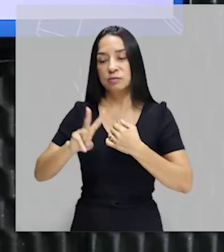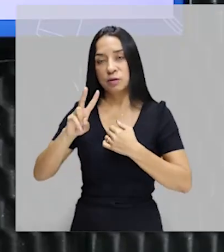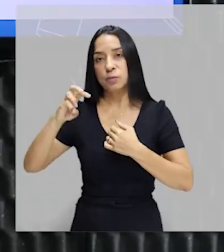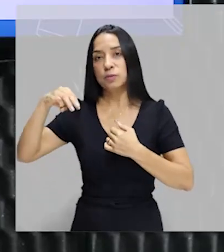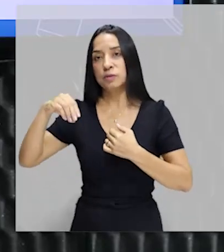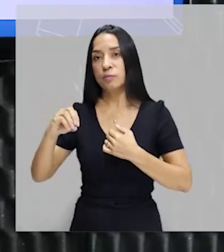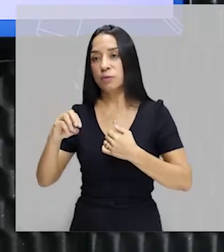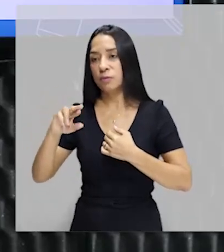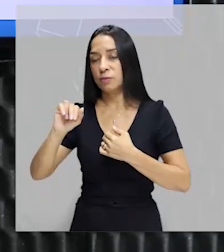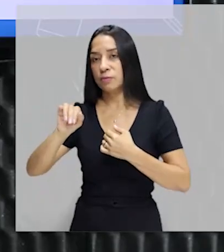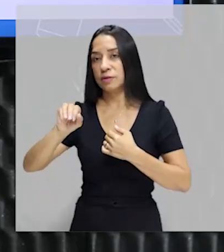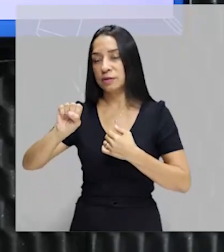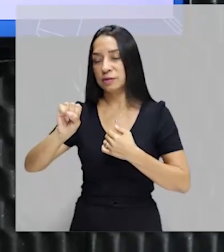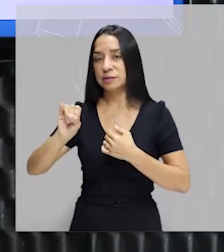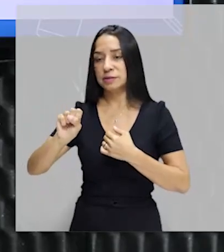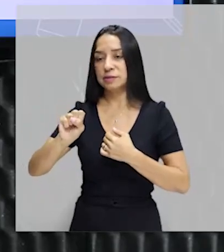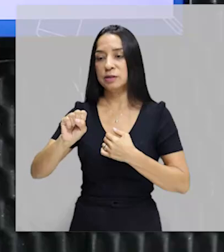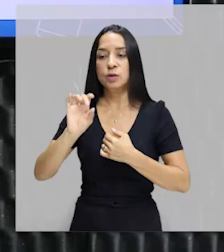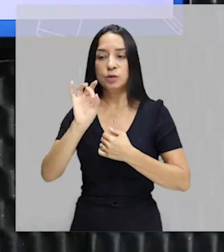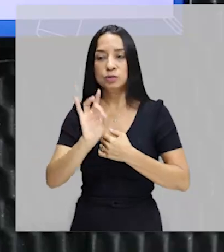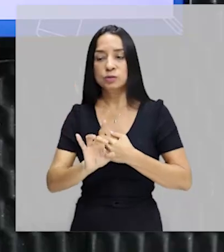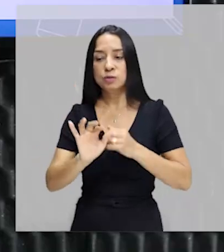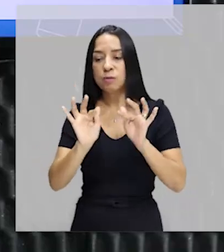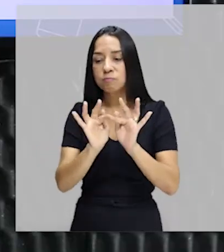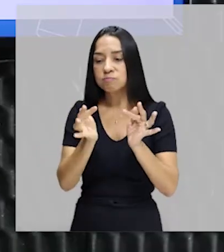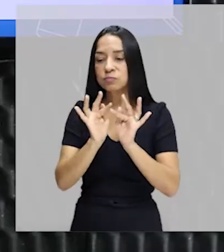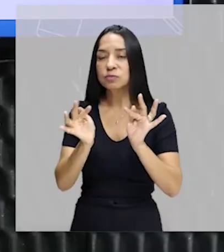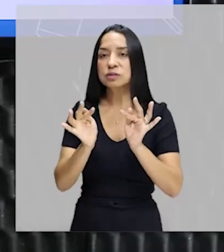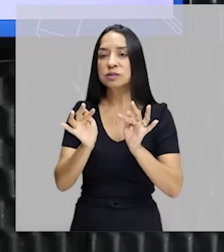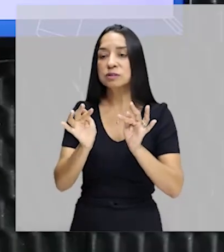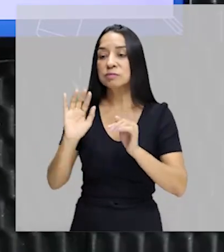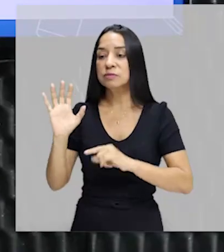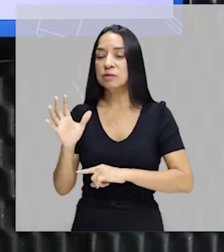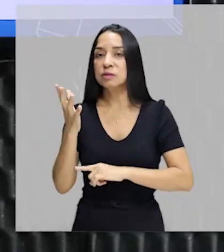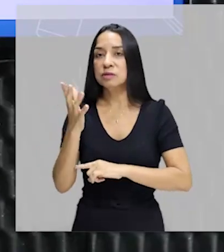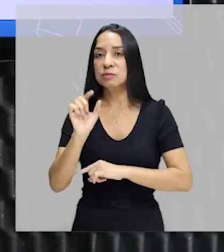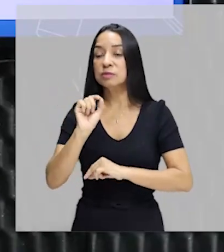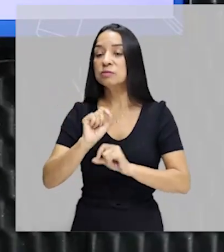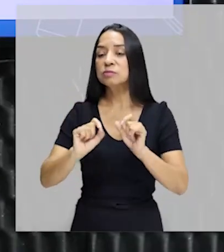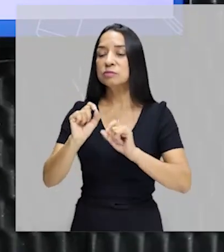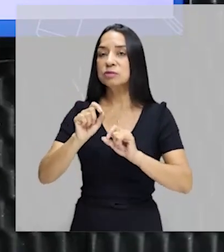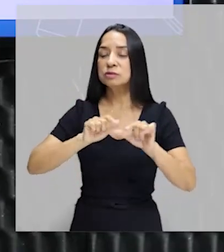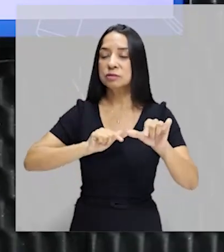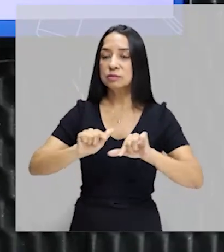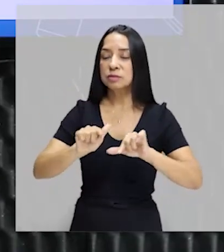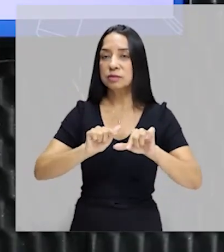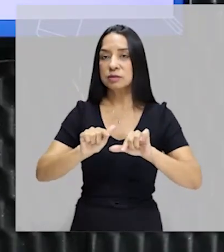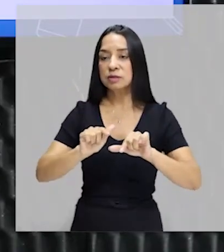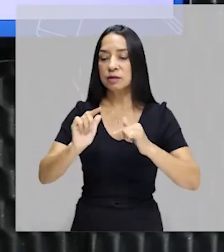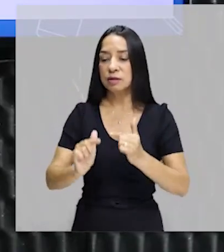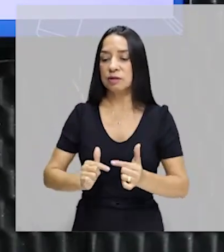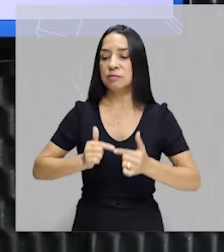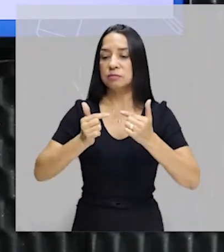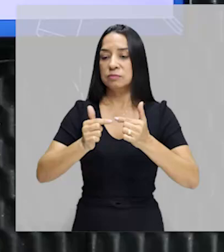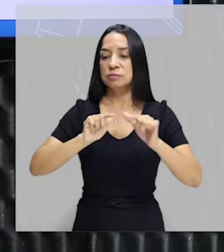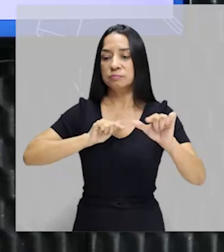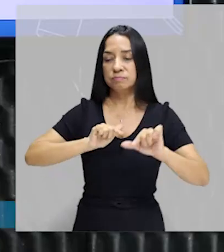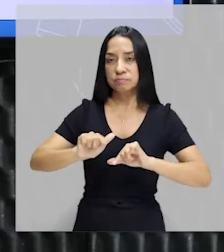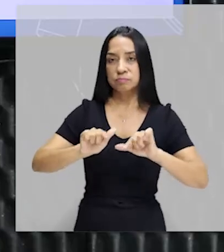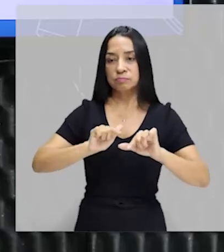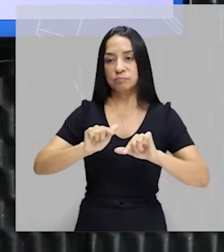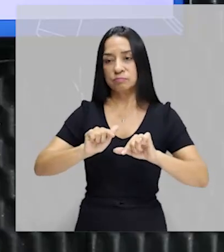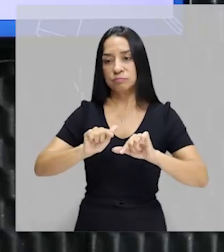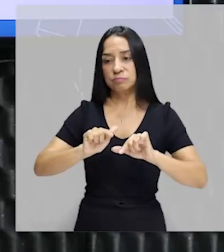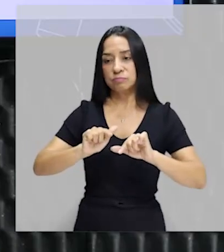morais. Não apenas ao simples fato de você trabalhar. Então, a luta dos trabalhadores é